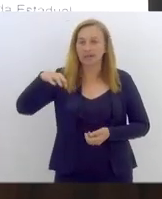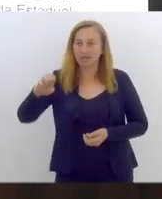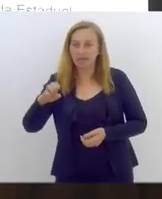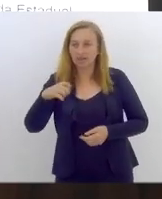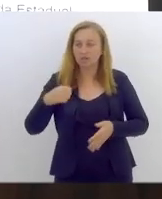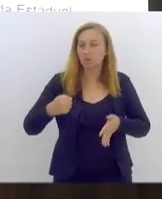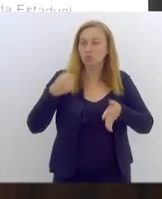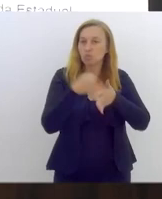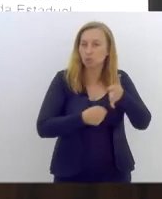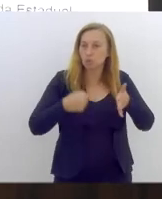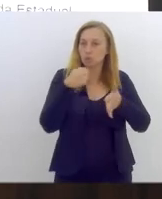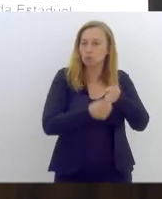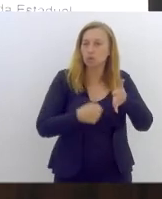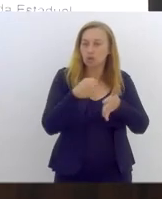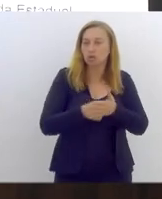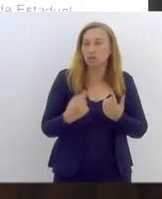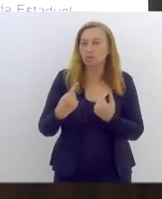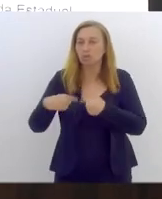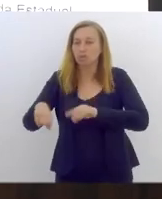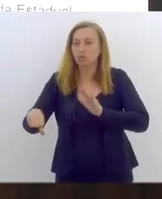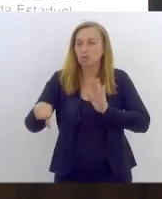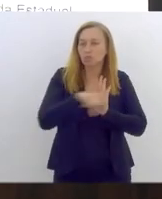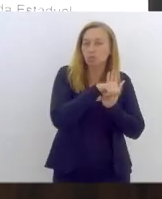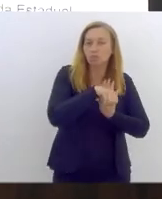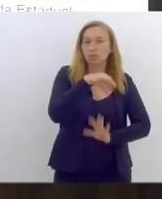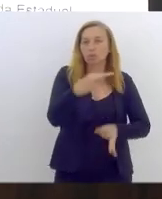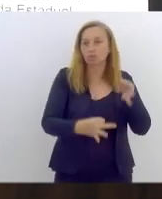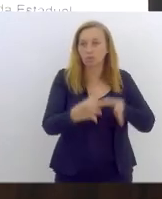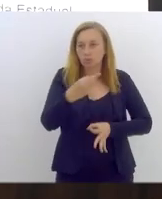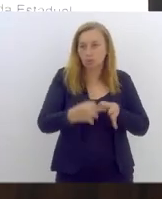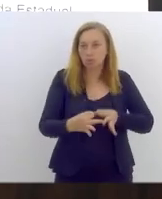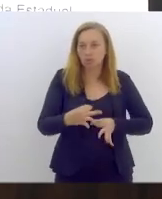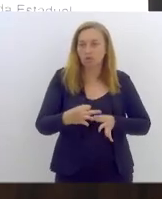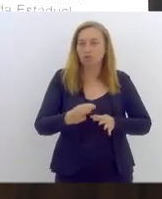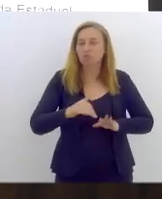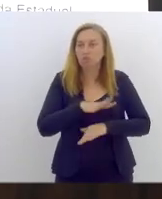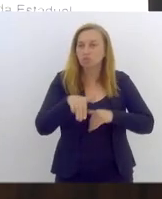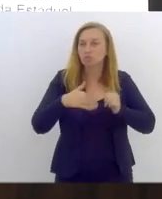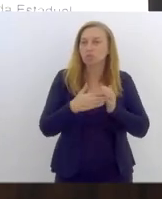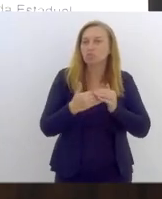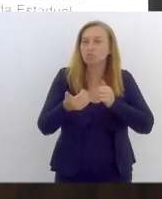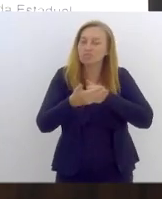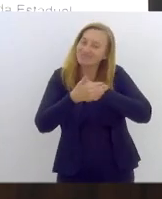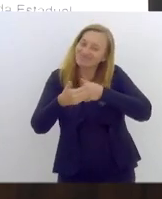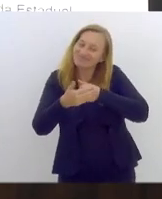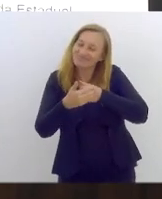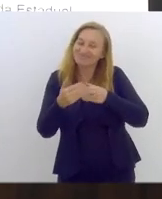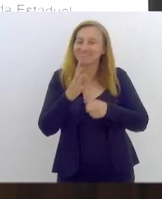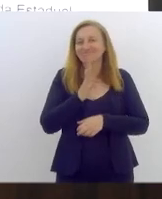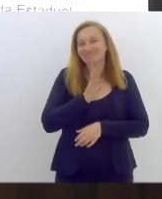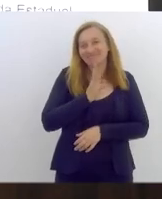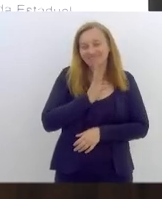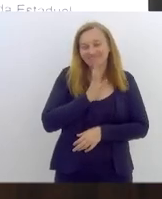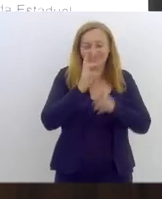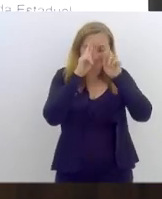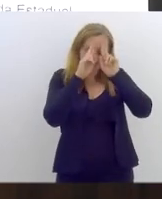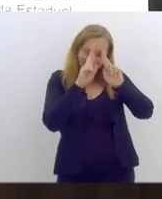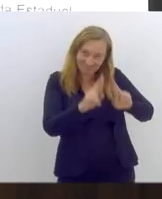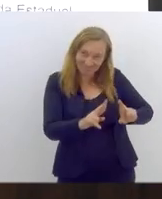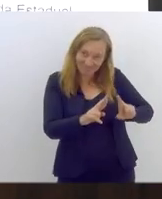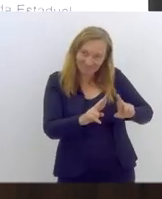pela elucidação do crime e por justiça. Com todo o nosso carinho, reconhecimento,